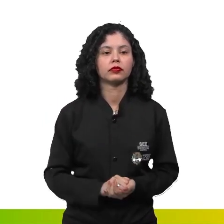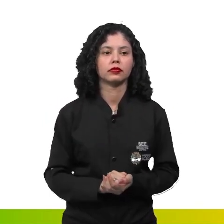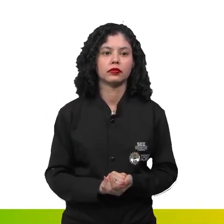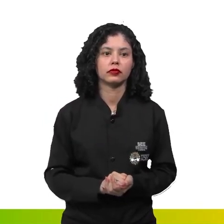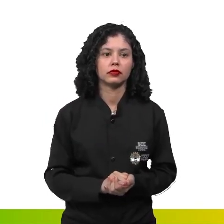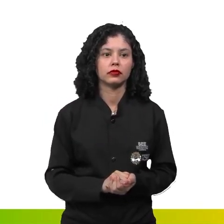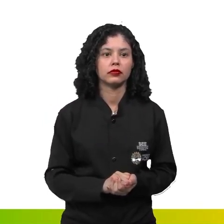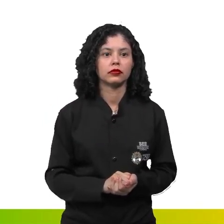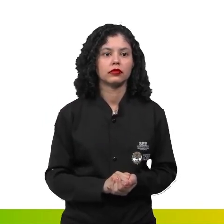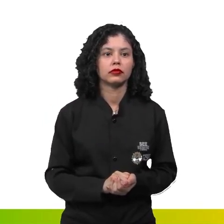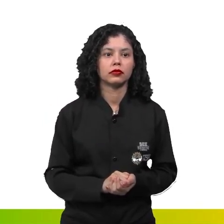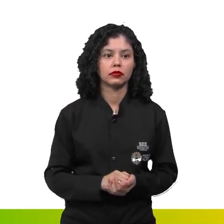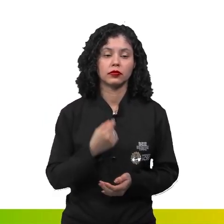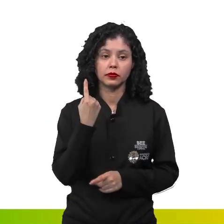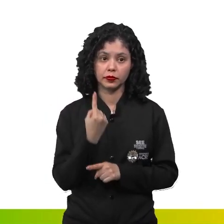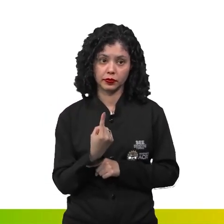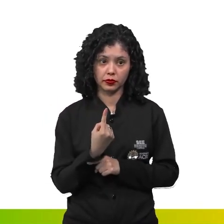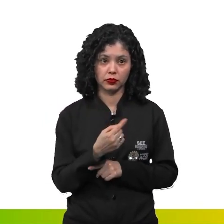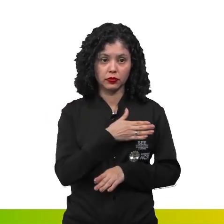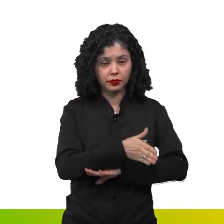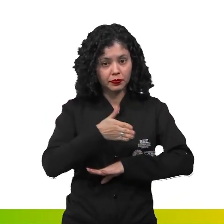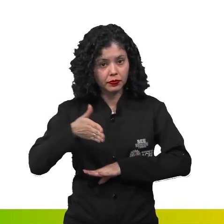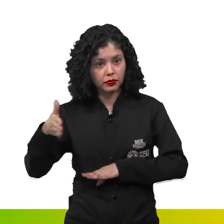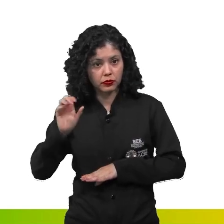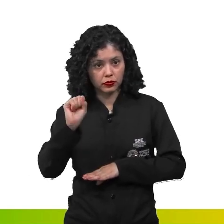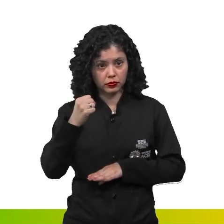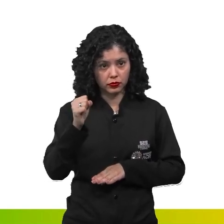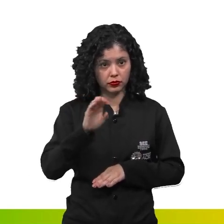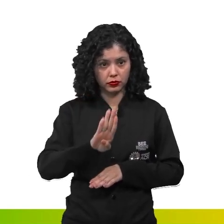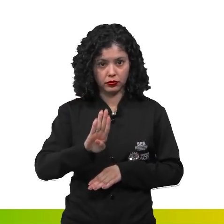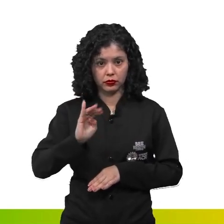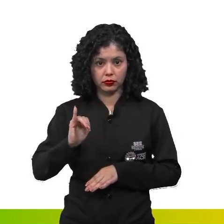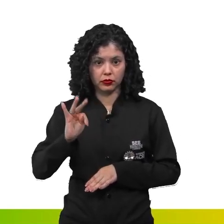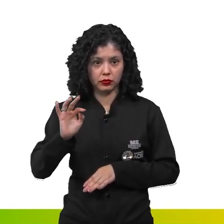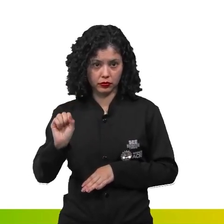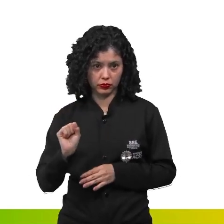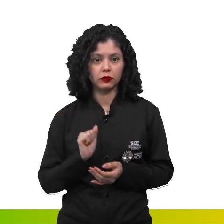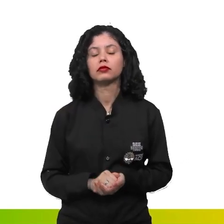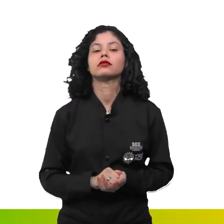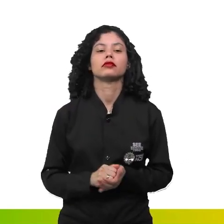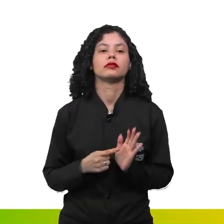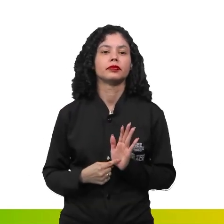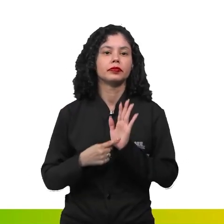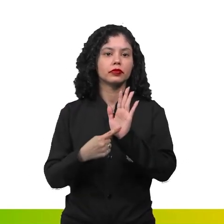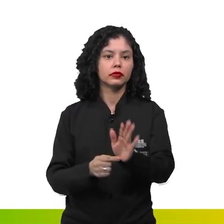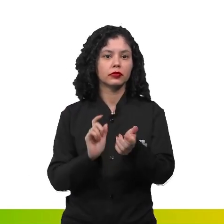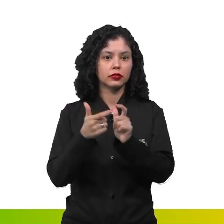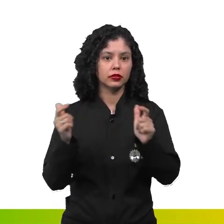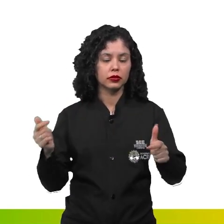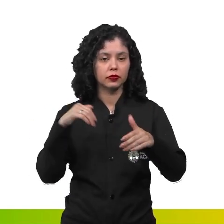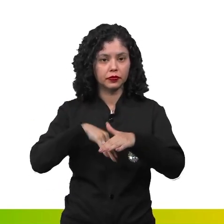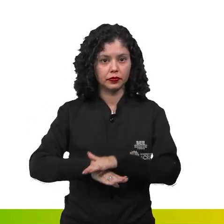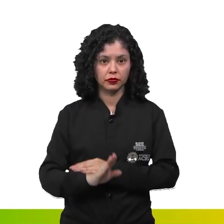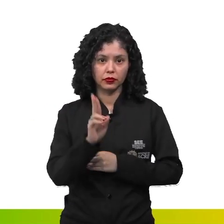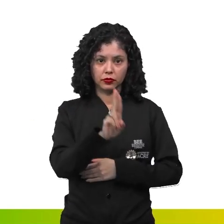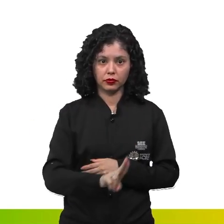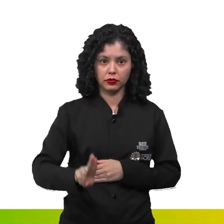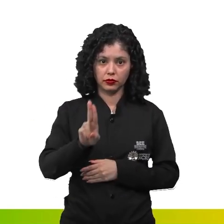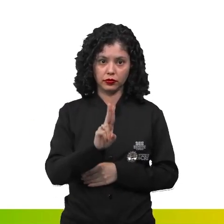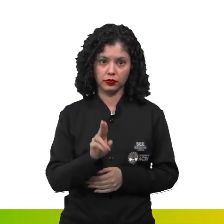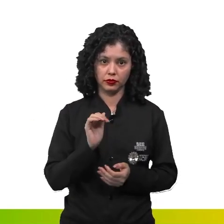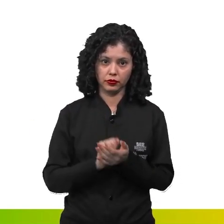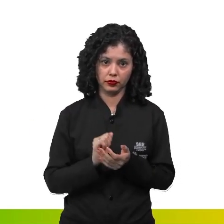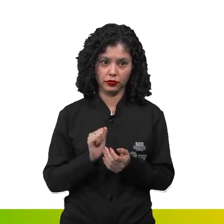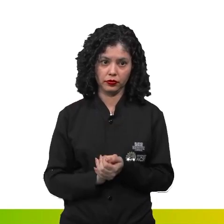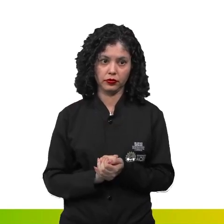computadores. Um byte é uma sequência de 8 bits. Para representar grandes arquivos,